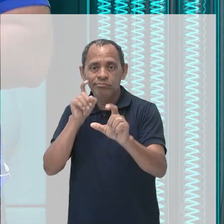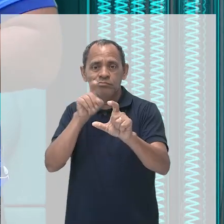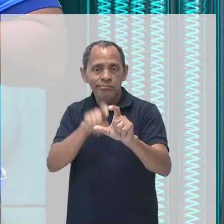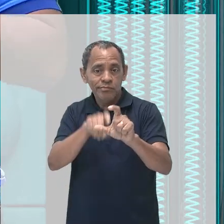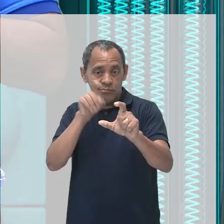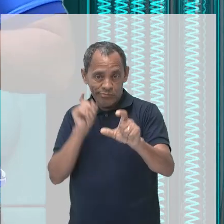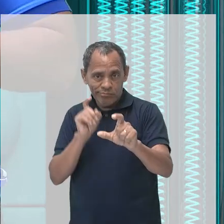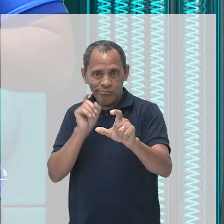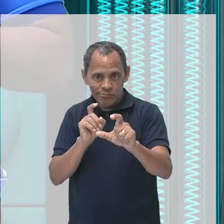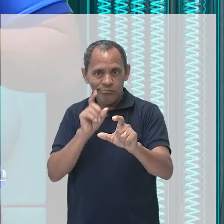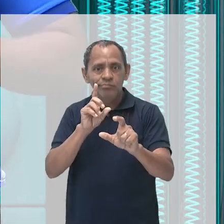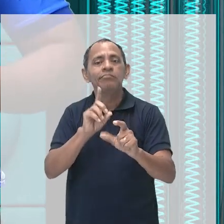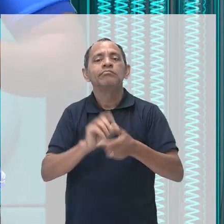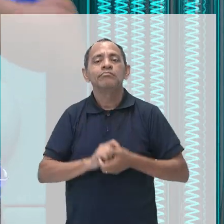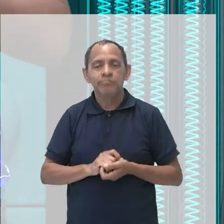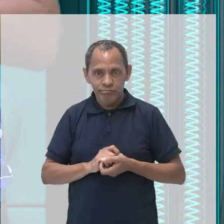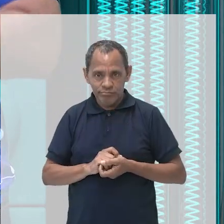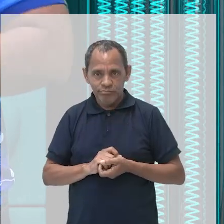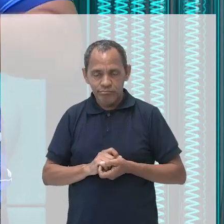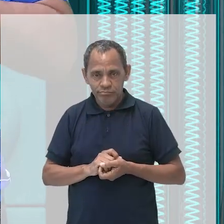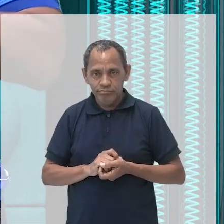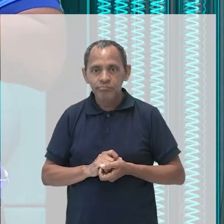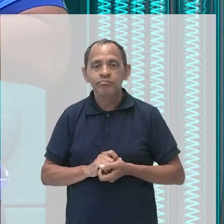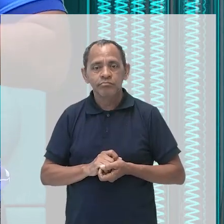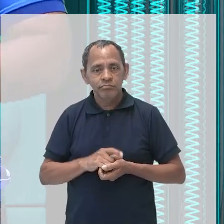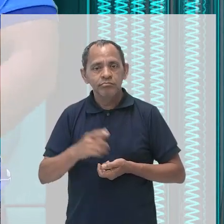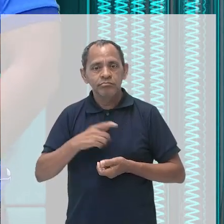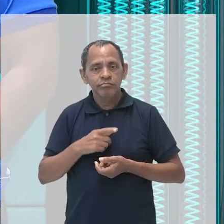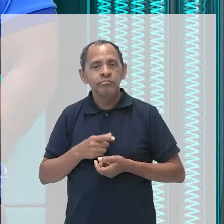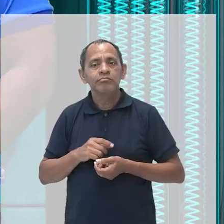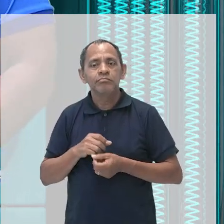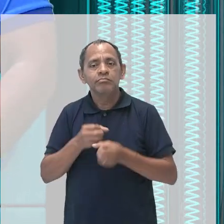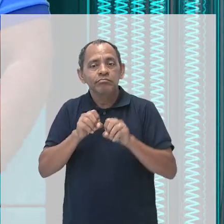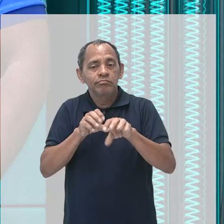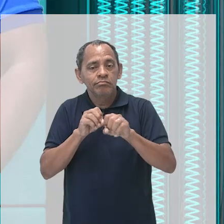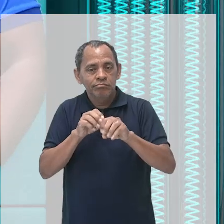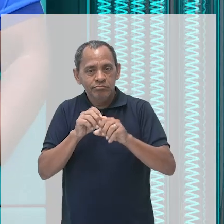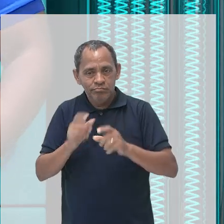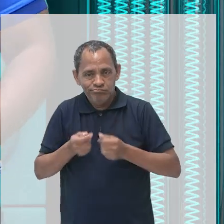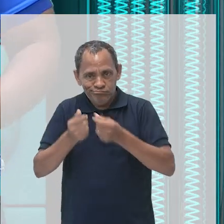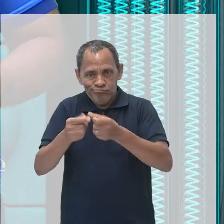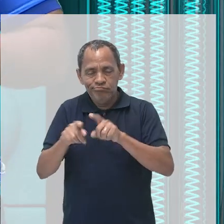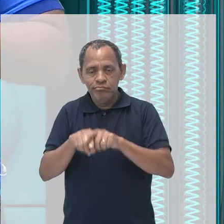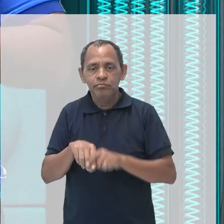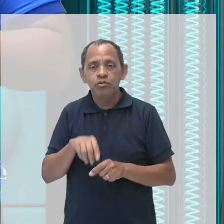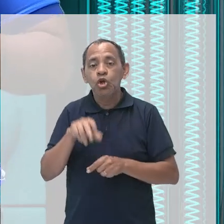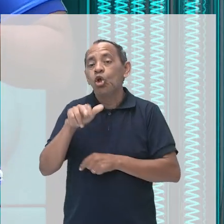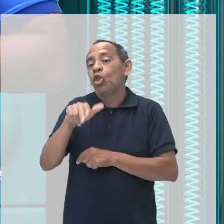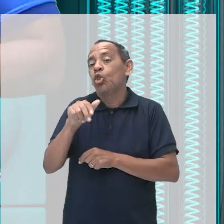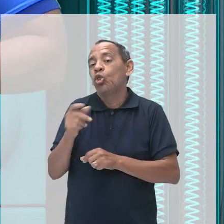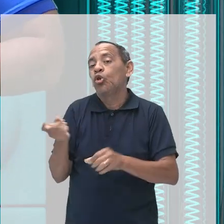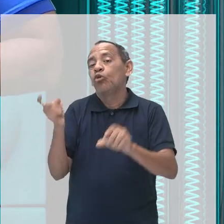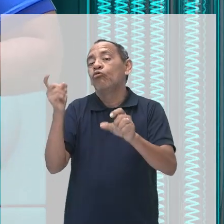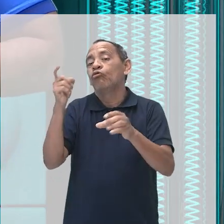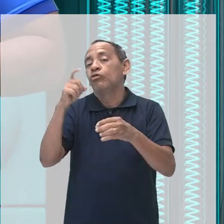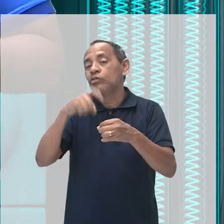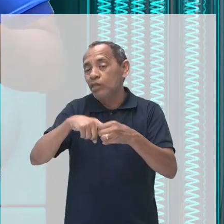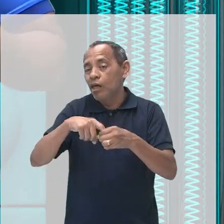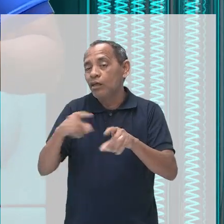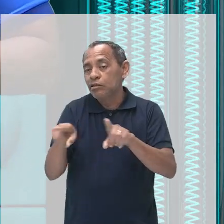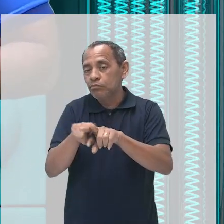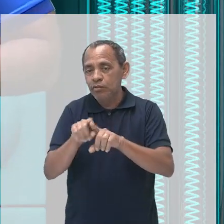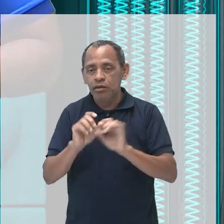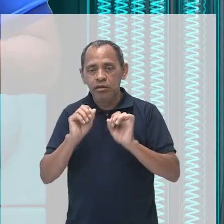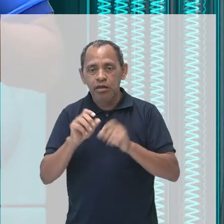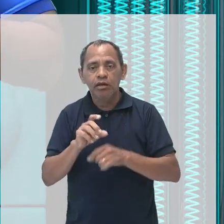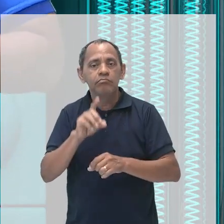De ter educação financeira para nunca mais voltar para as dívidas. Além disso, nós temos no plano verbal, claro, o uso